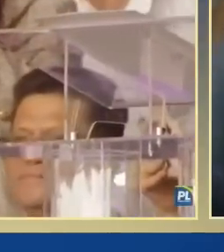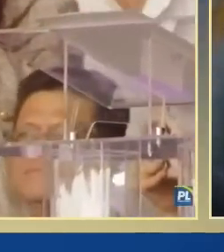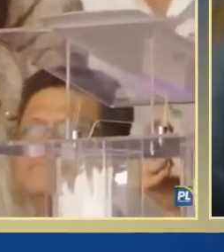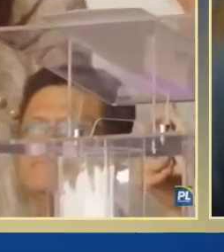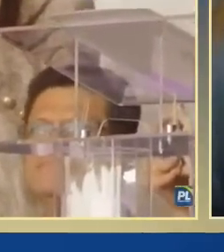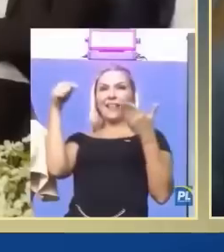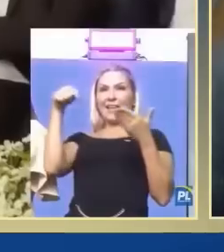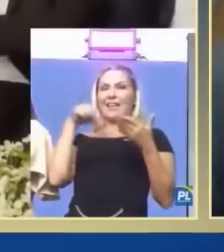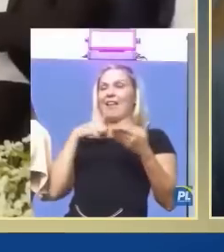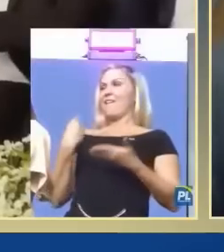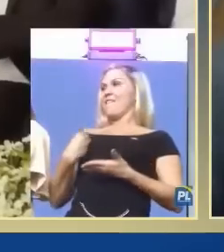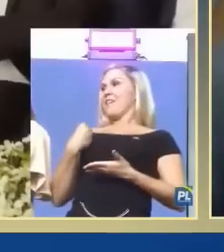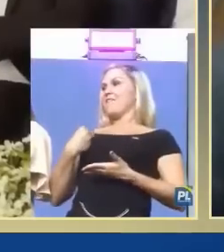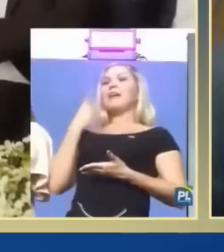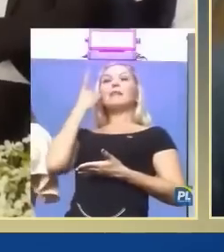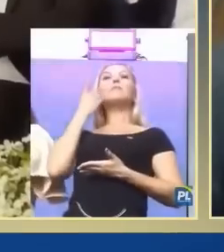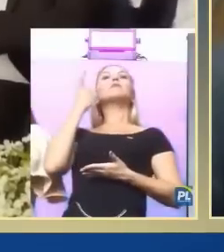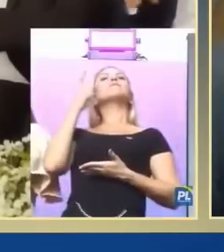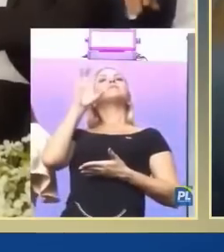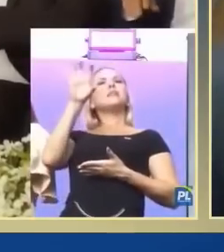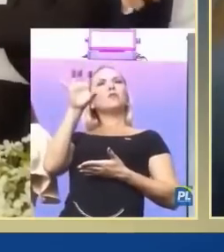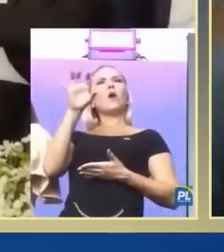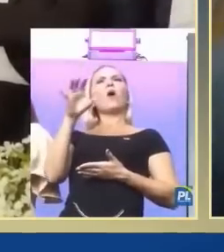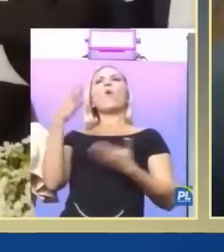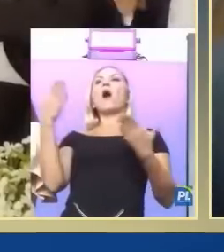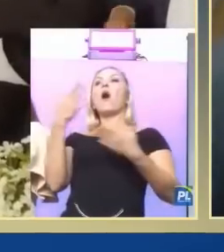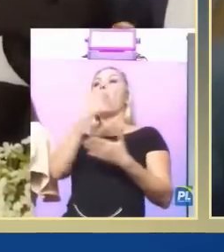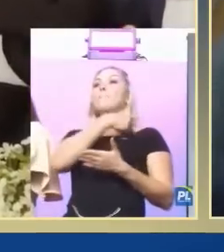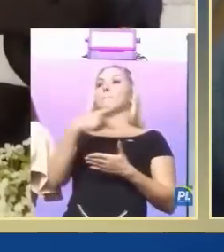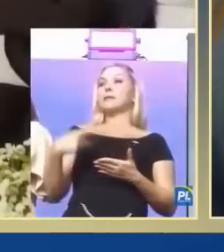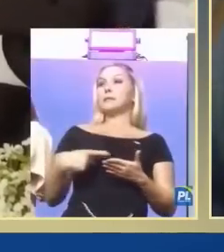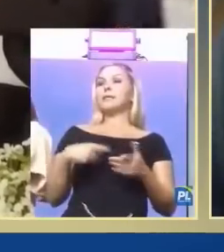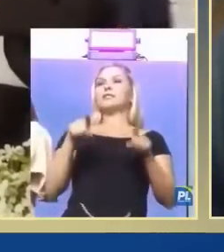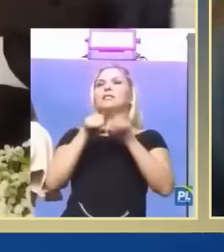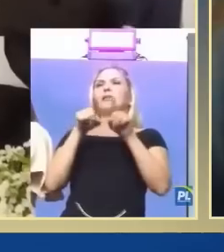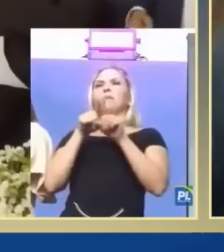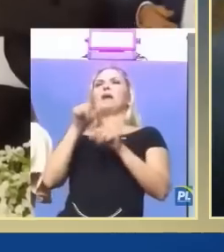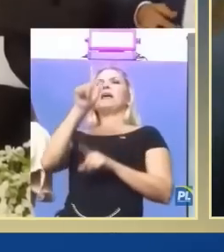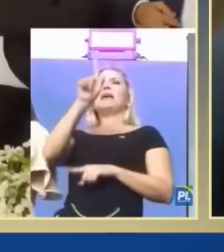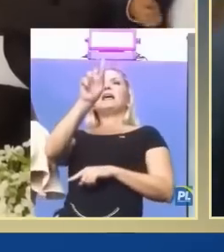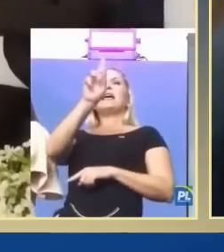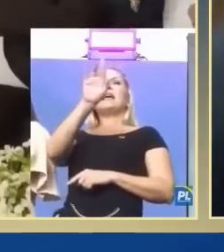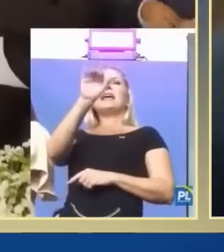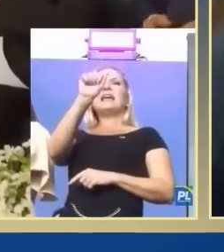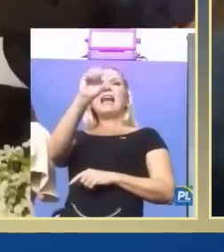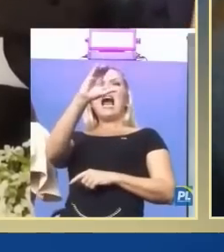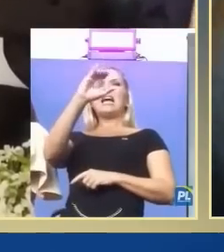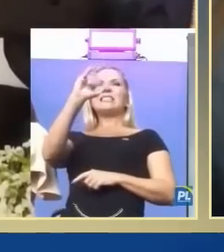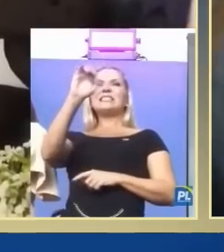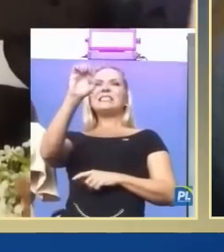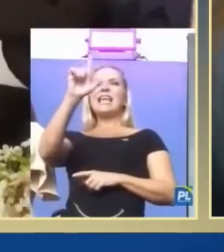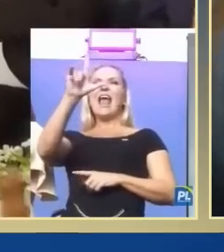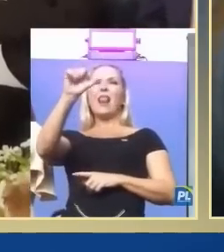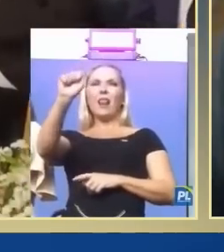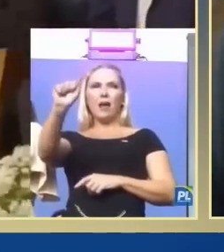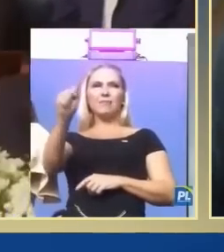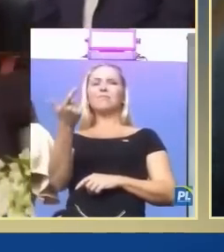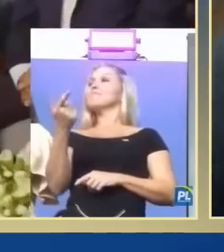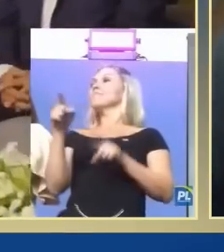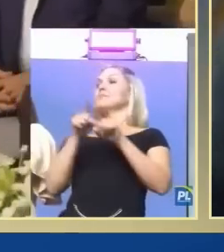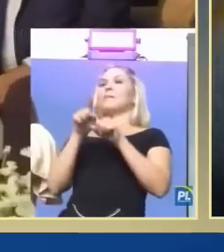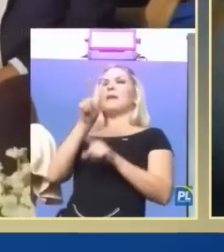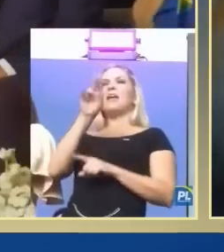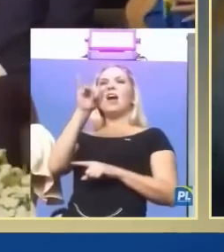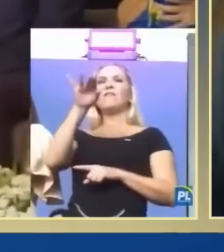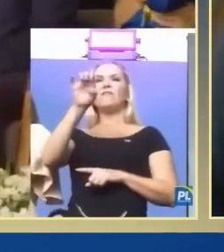Não estou fazendo comparações de Bolsonaro e tal, estou apenas mostrando contextos históricos,